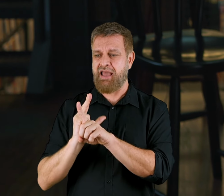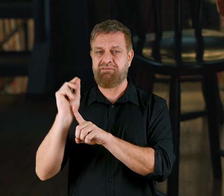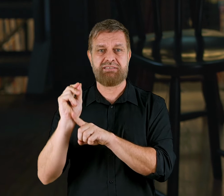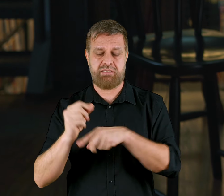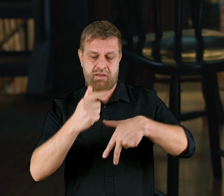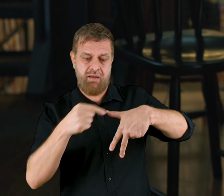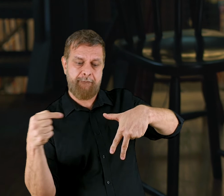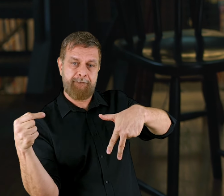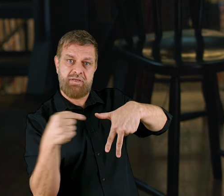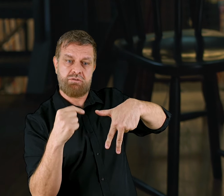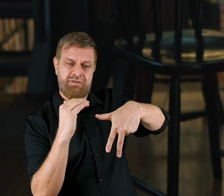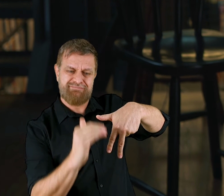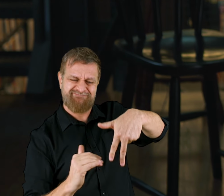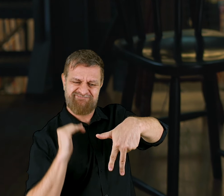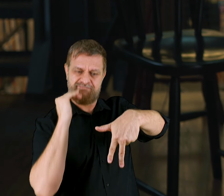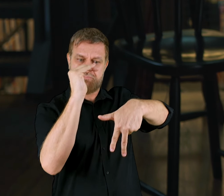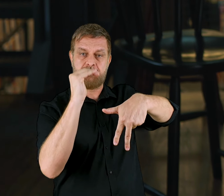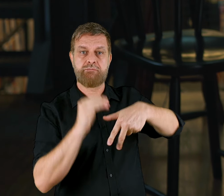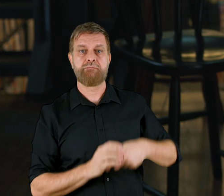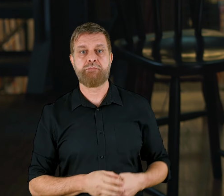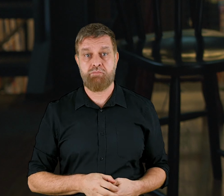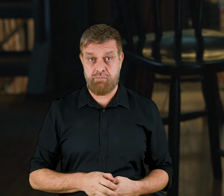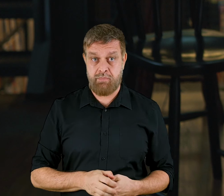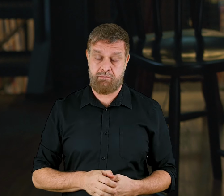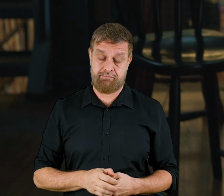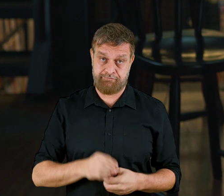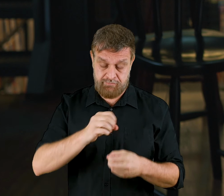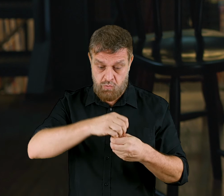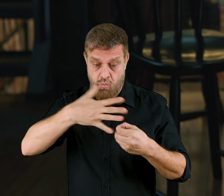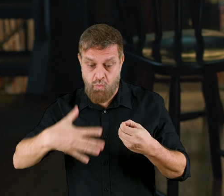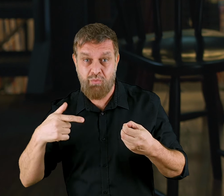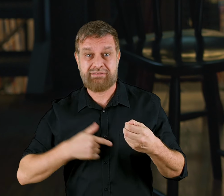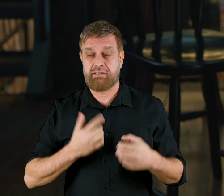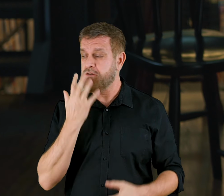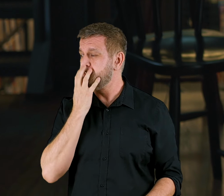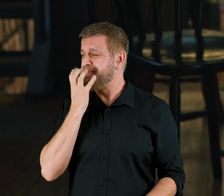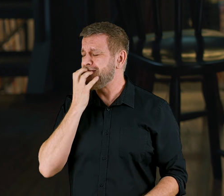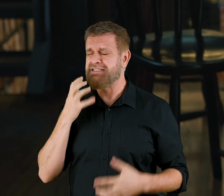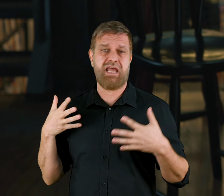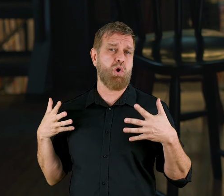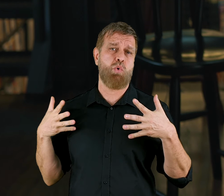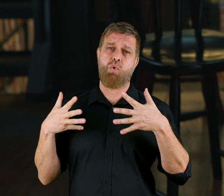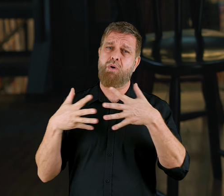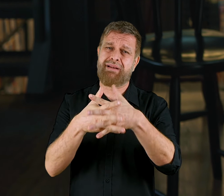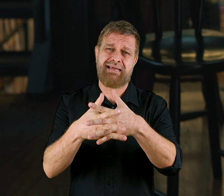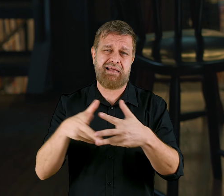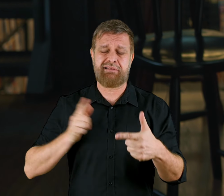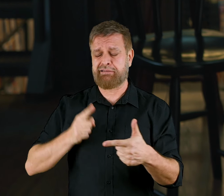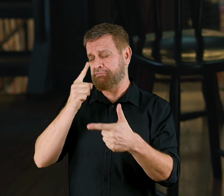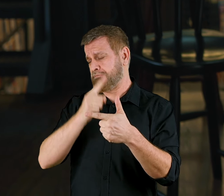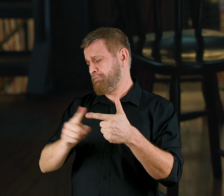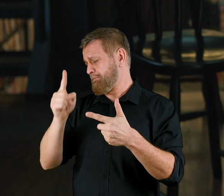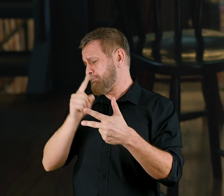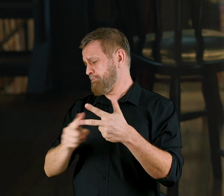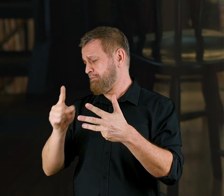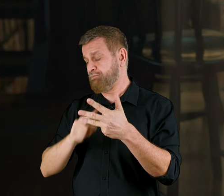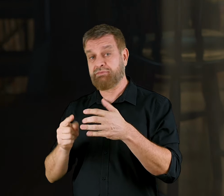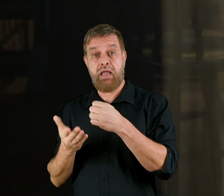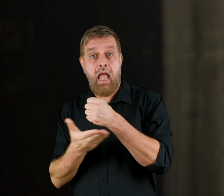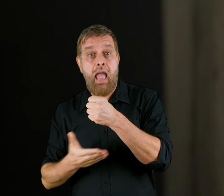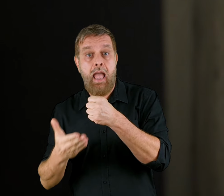humano enquanto humano, mas essa definição de Nietzsche como transhumanista ela é muito complicada e ela tem muitos problemas, porque no fundo o que, que Nietzsche